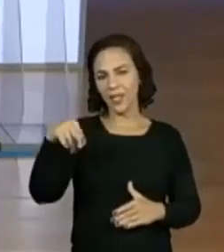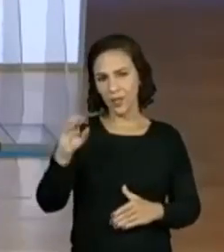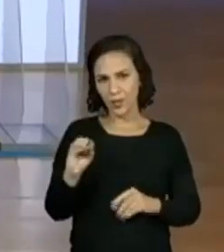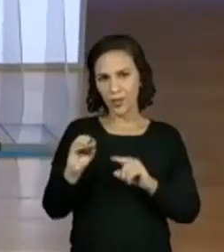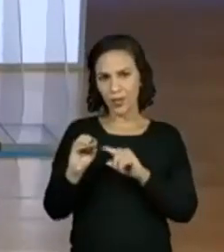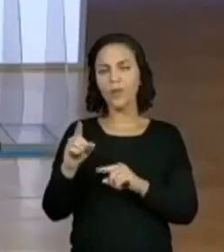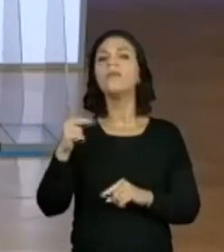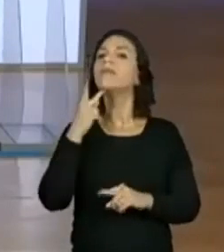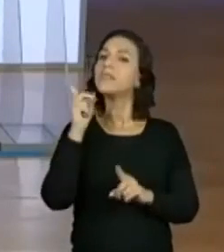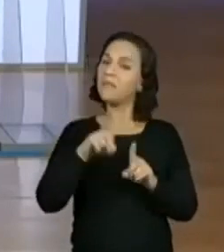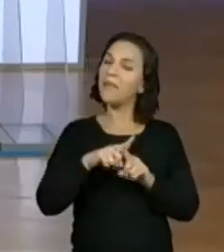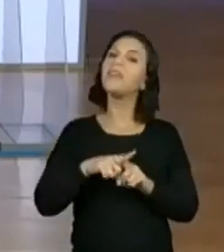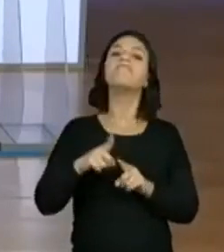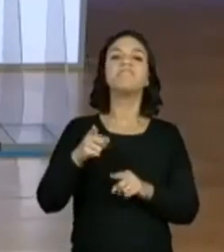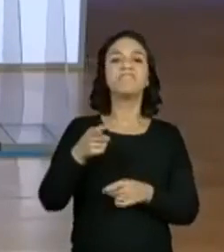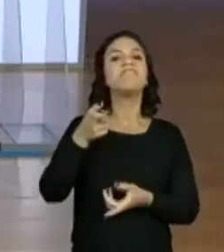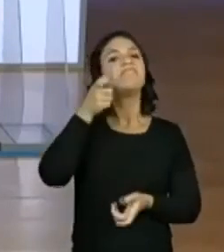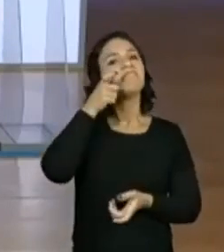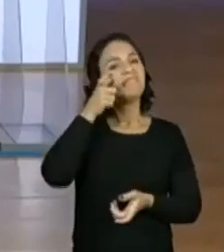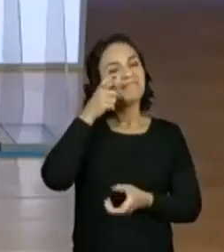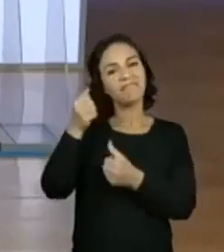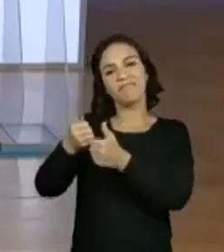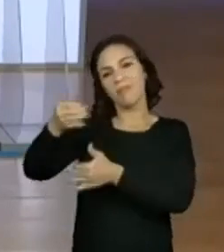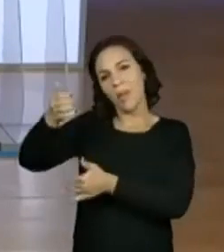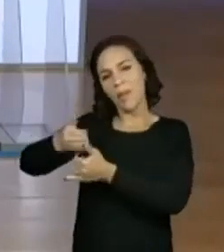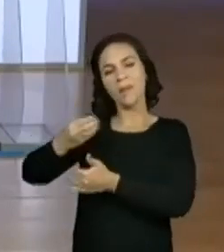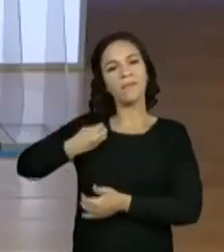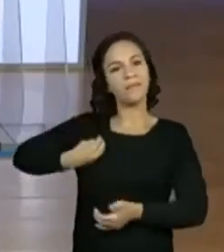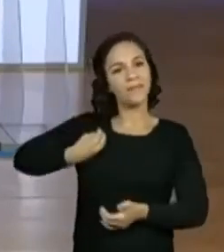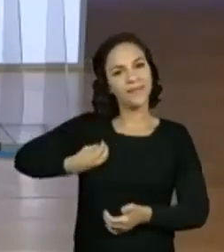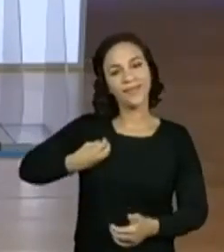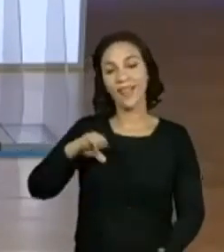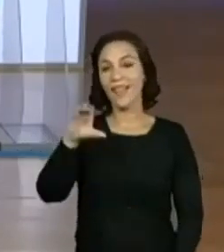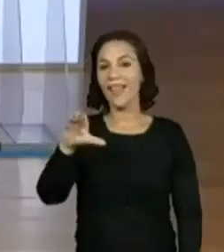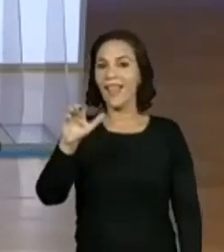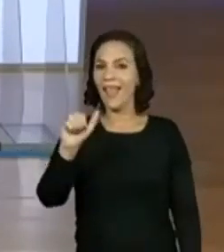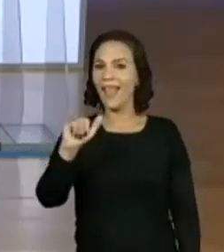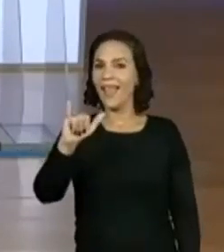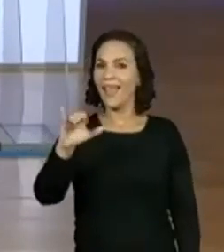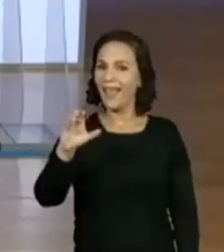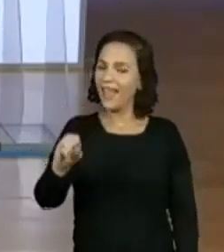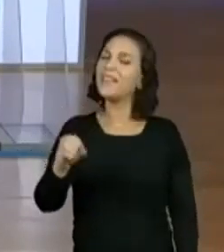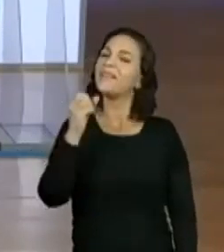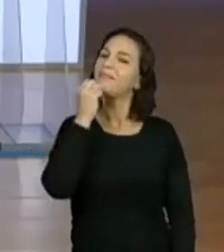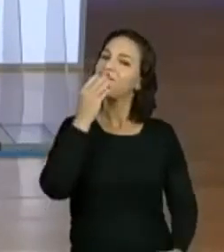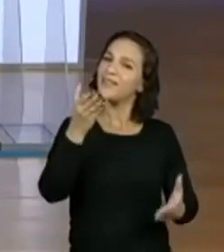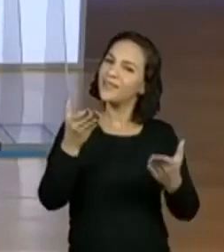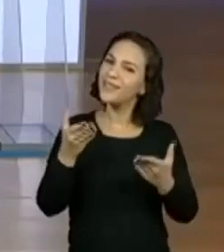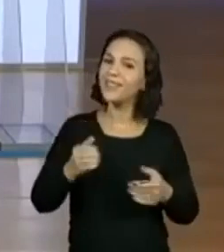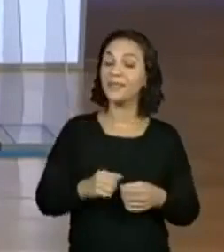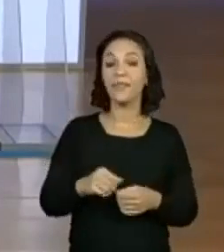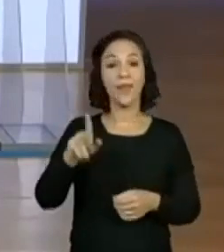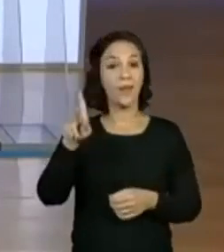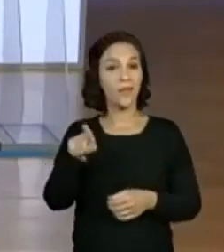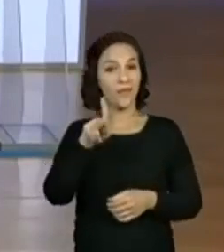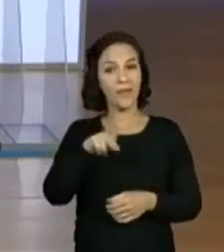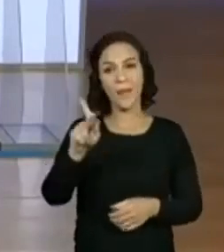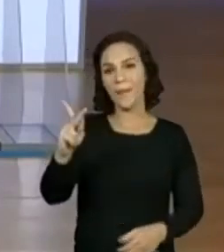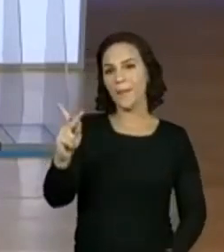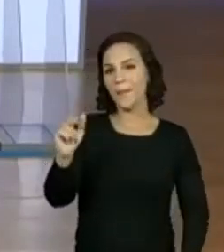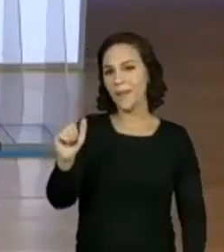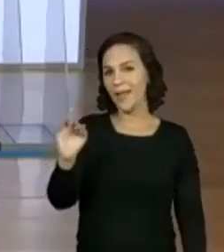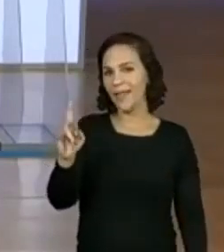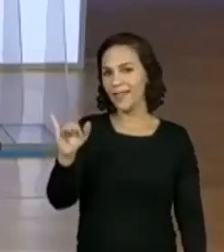está participando, está presente. O Caio Sattler também, bem-vindo, Caio. Professora Patrícia e a professora